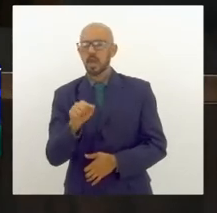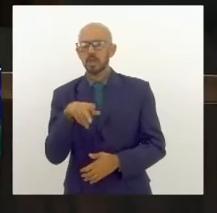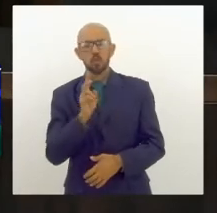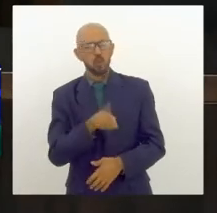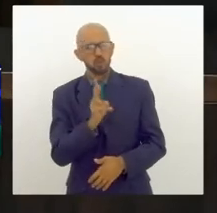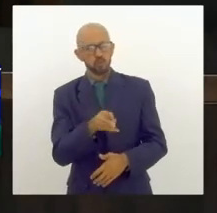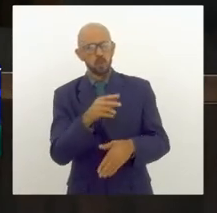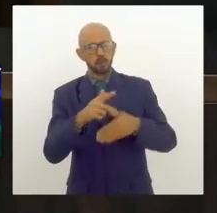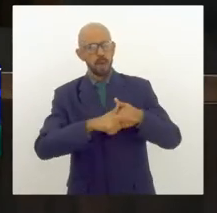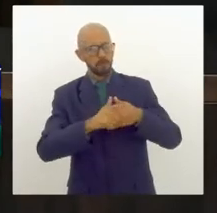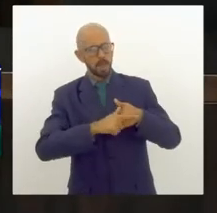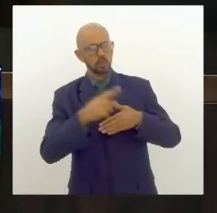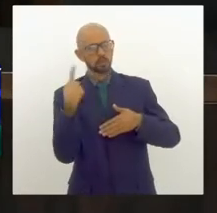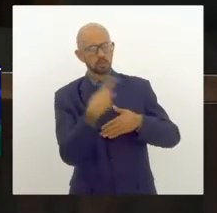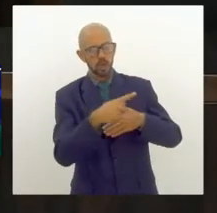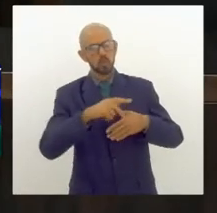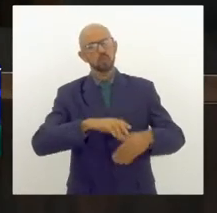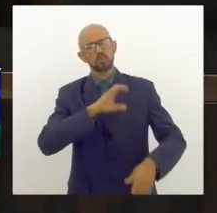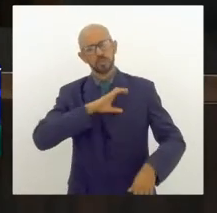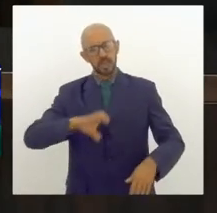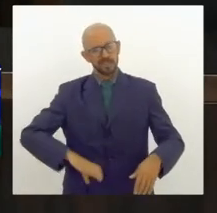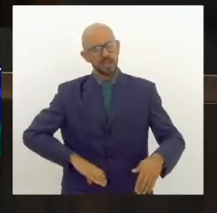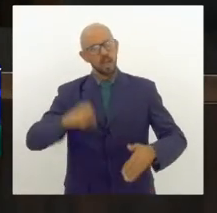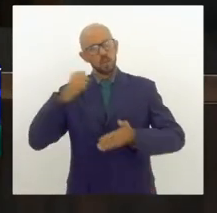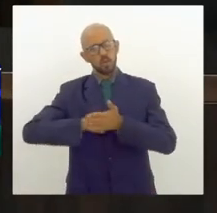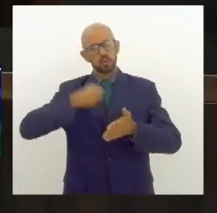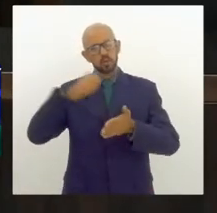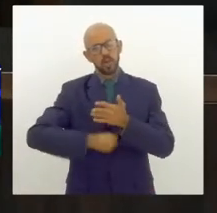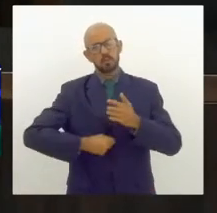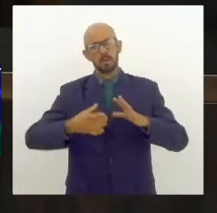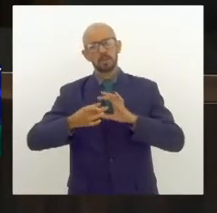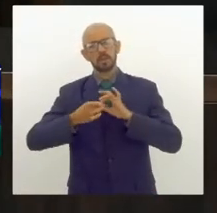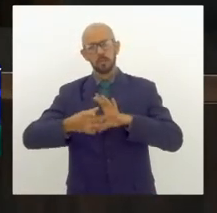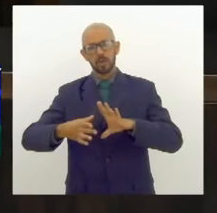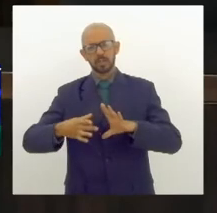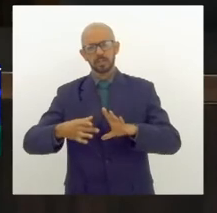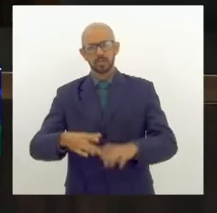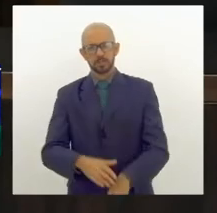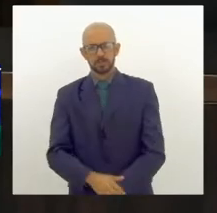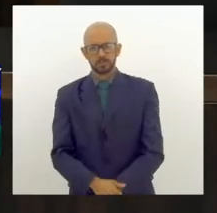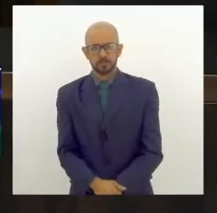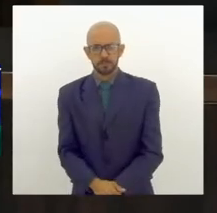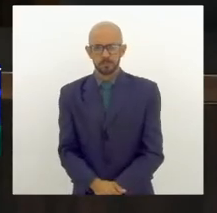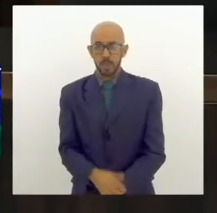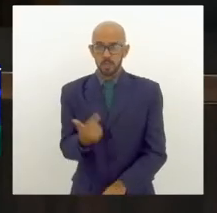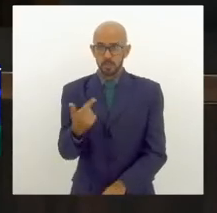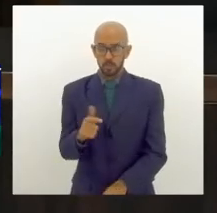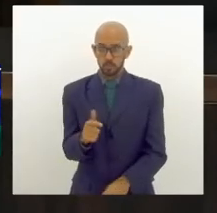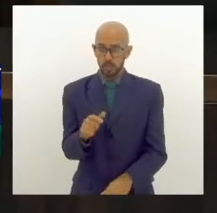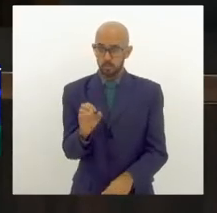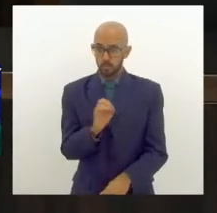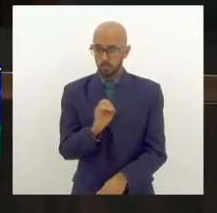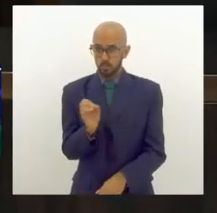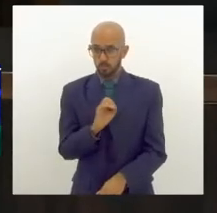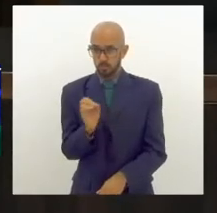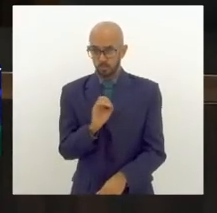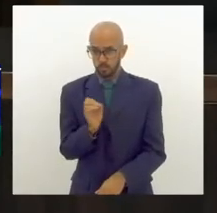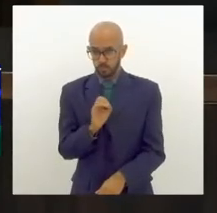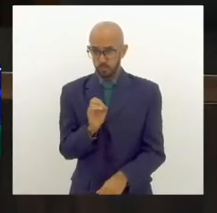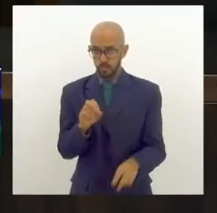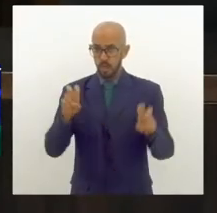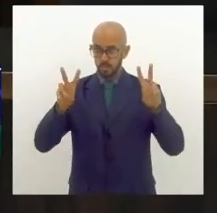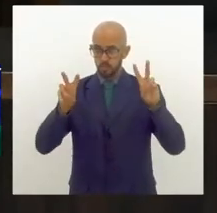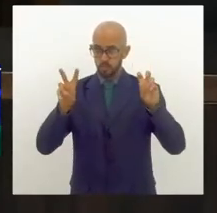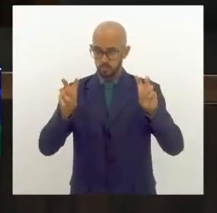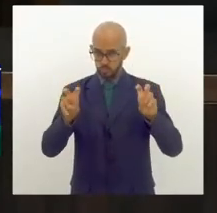papel de cidadã e lutando pela democracia participativa. Não havendo mais nada a tratar